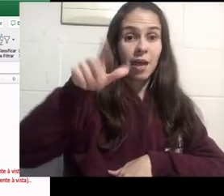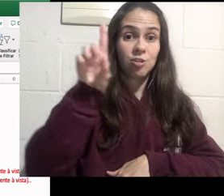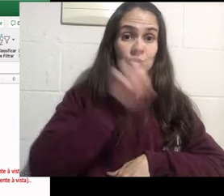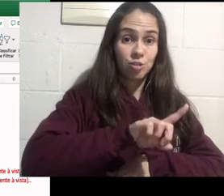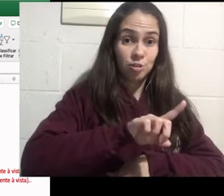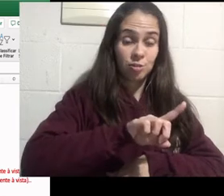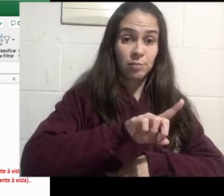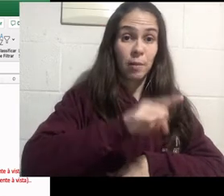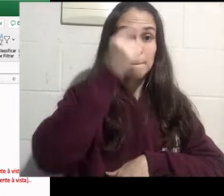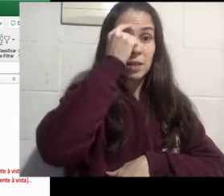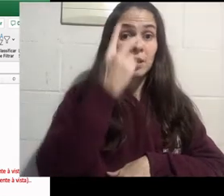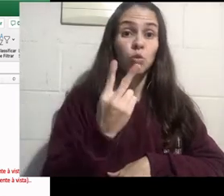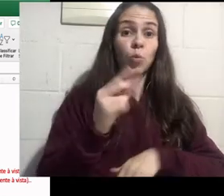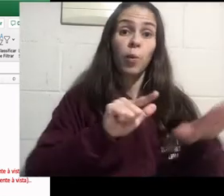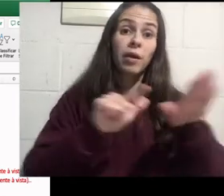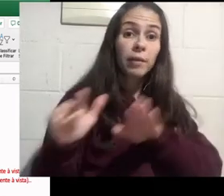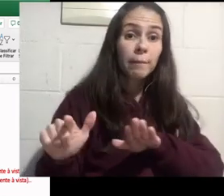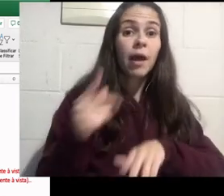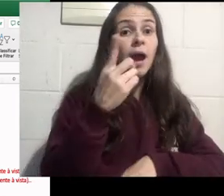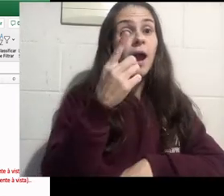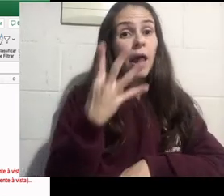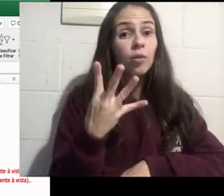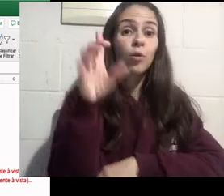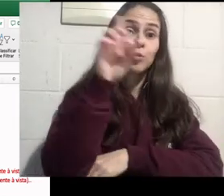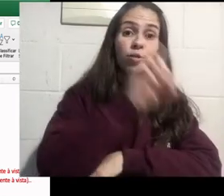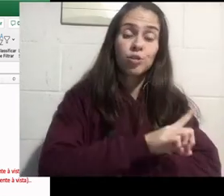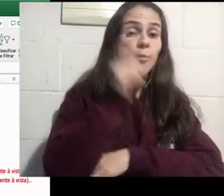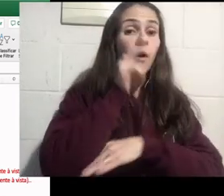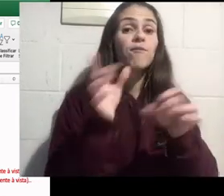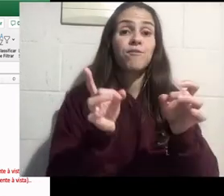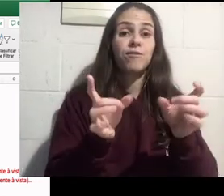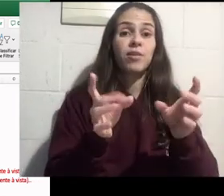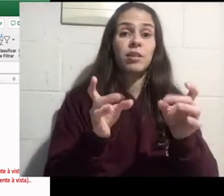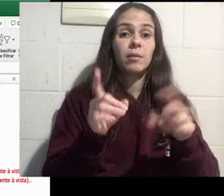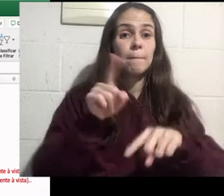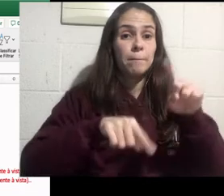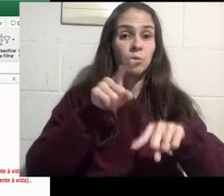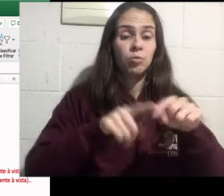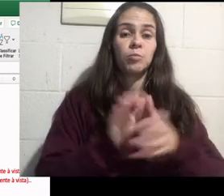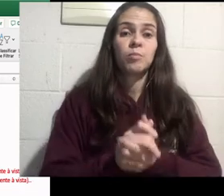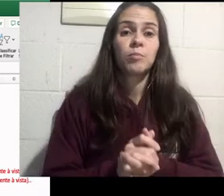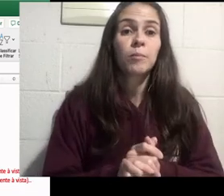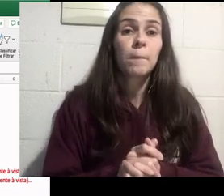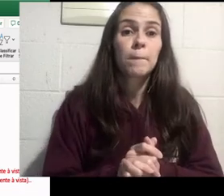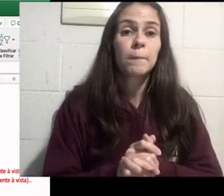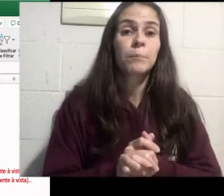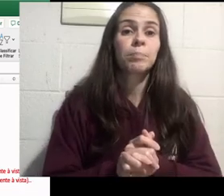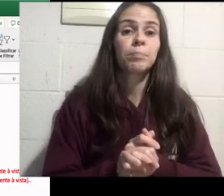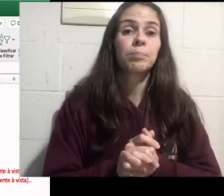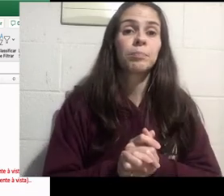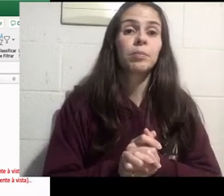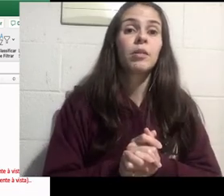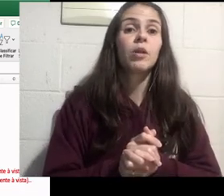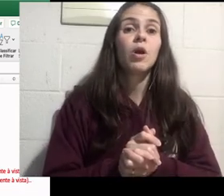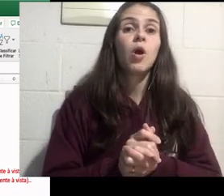que a mini empresa vai levar 2 semanas para conseguir vender o seu produto, ou seja, 14 dias. Essa aqui, o prazo